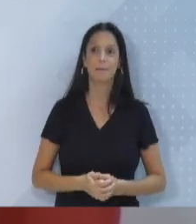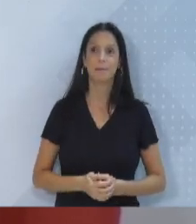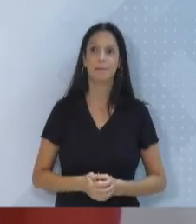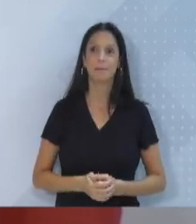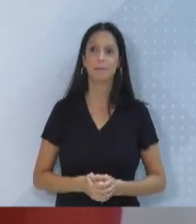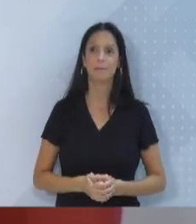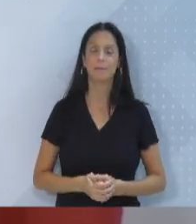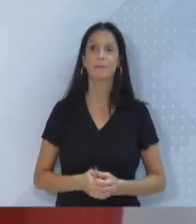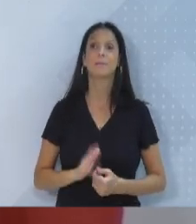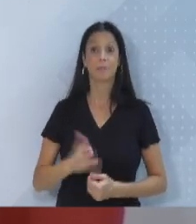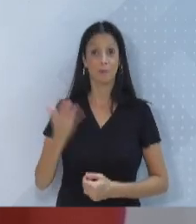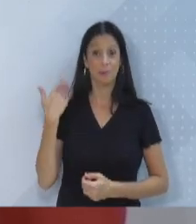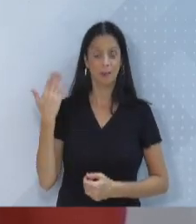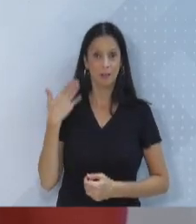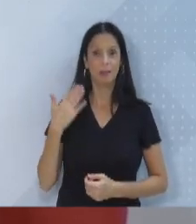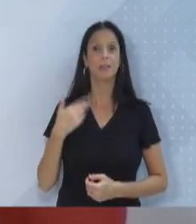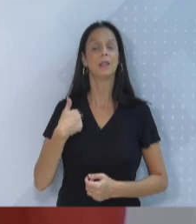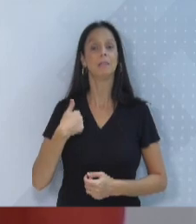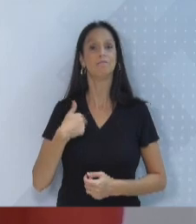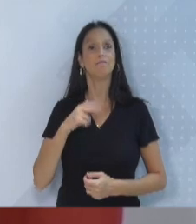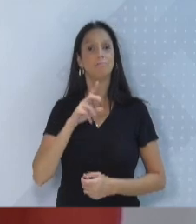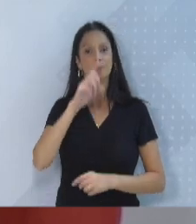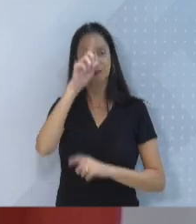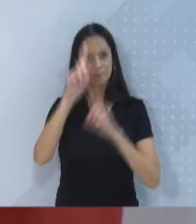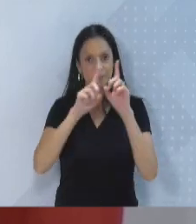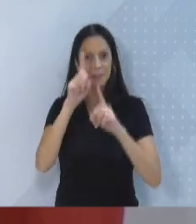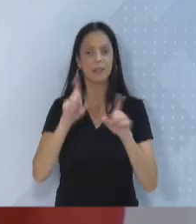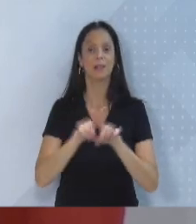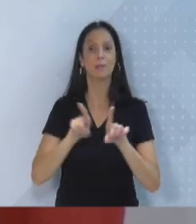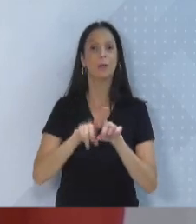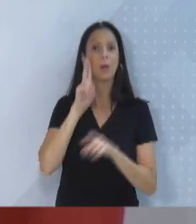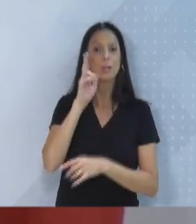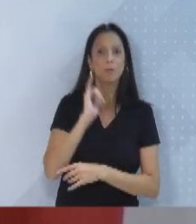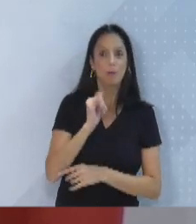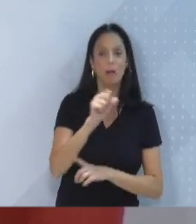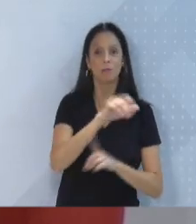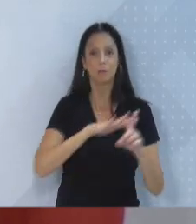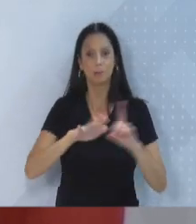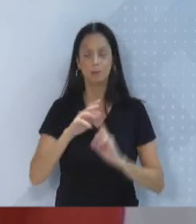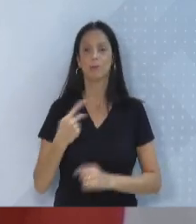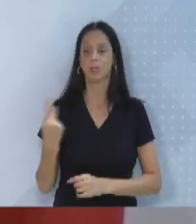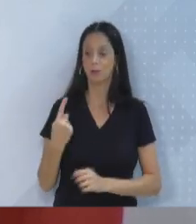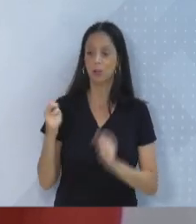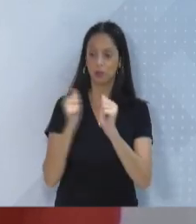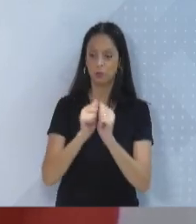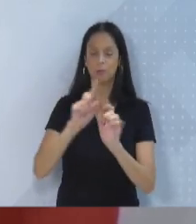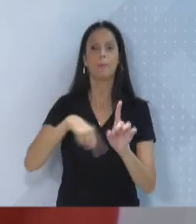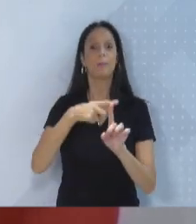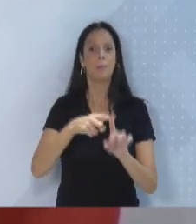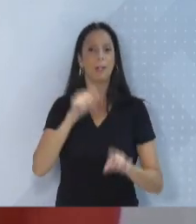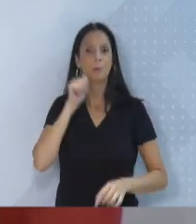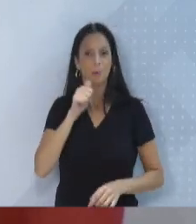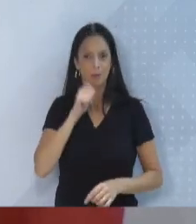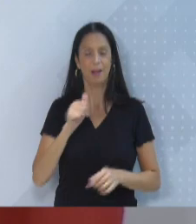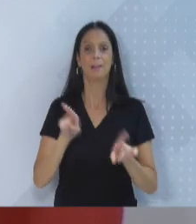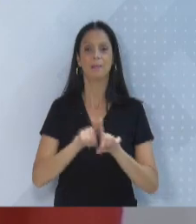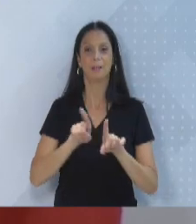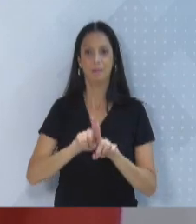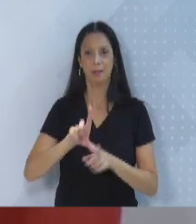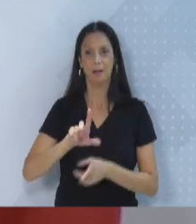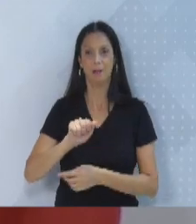Eu montei uma história social, tive contribuição dela e da psicóloga Larissa Freitas, que é psicóloga da Alice e da